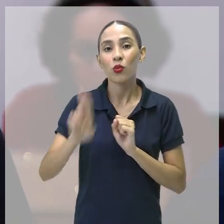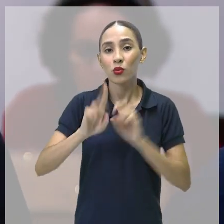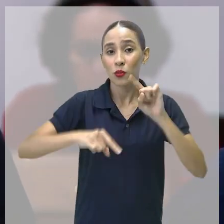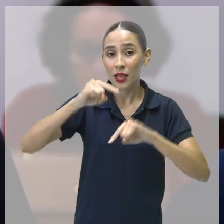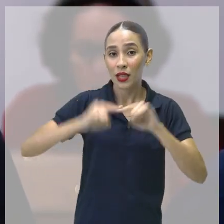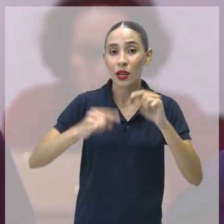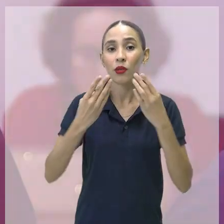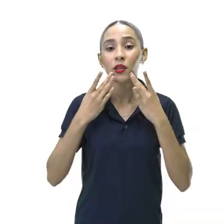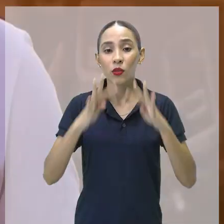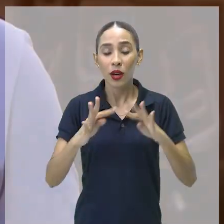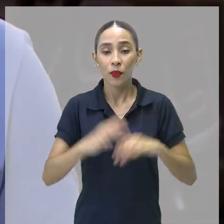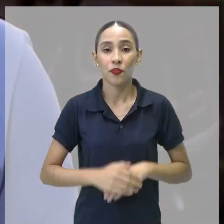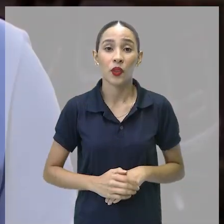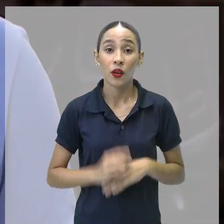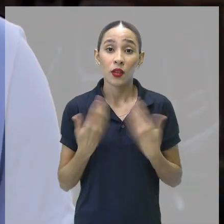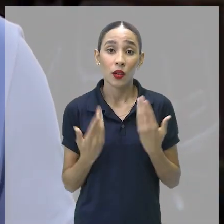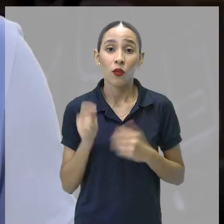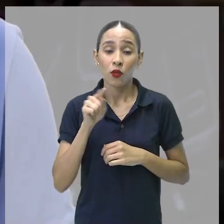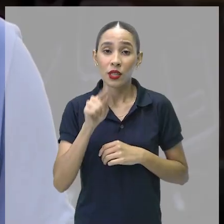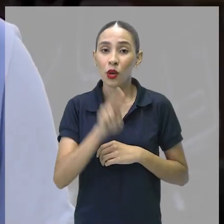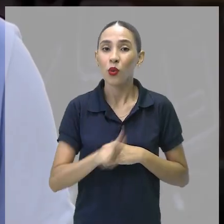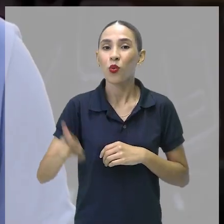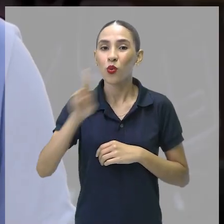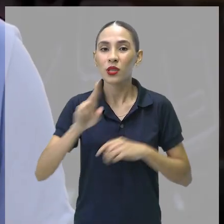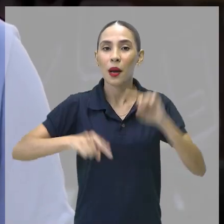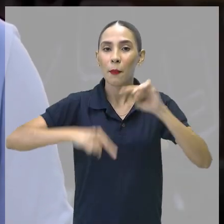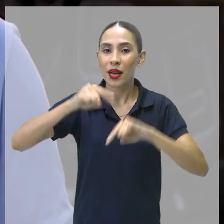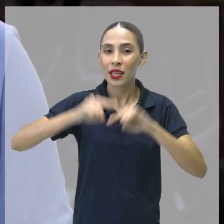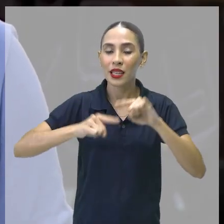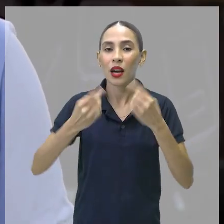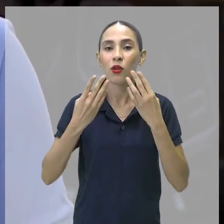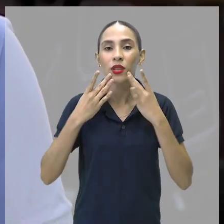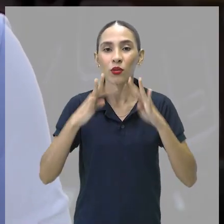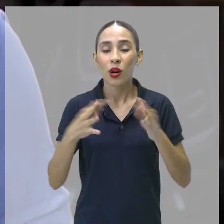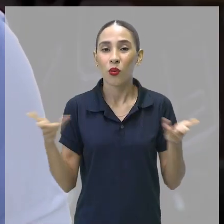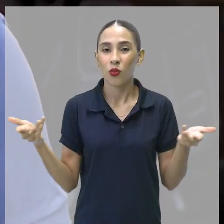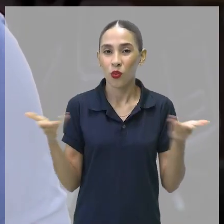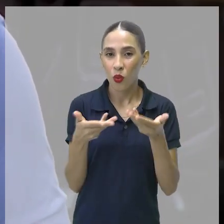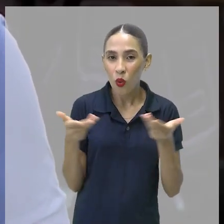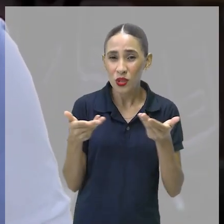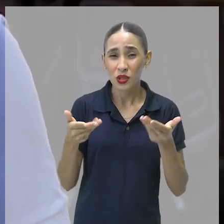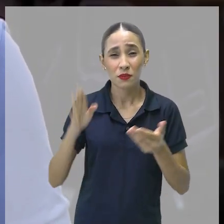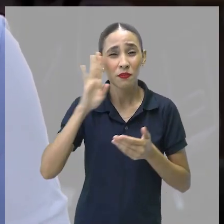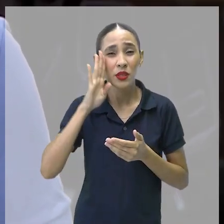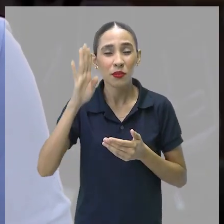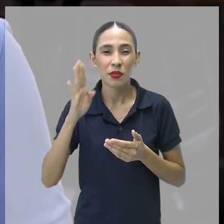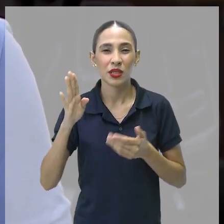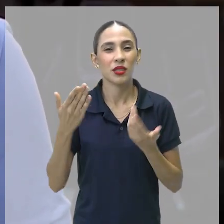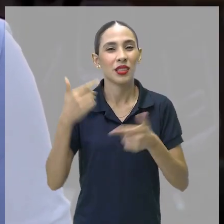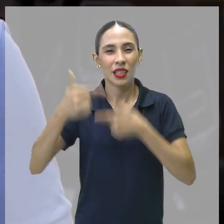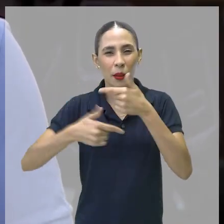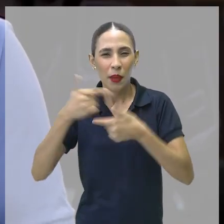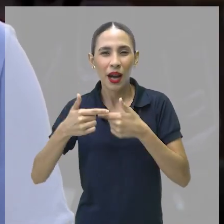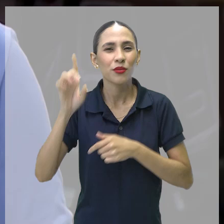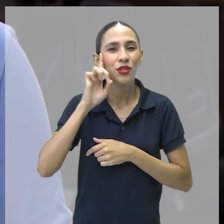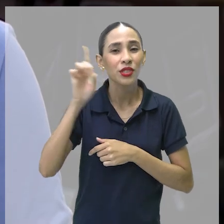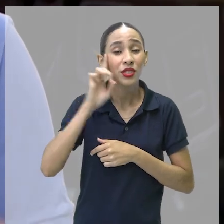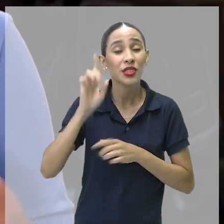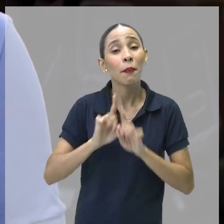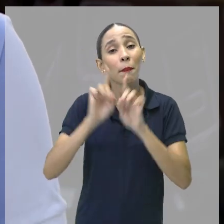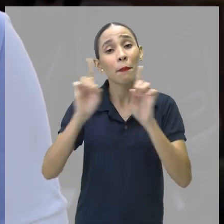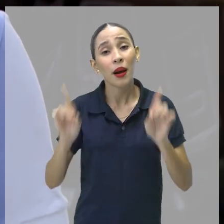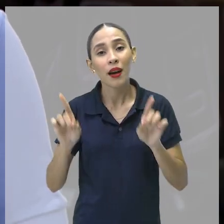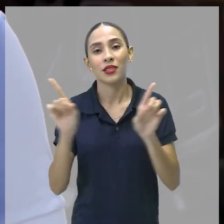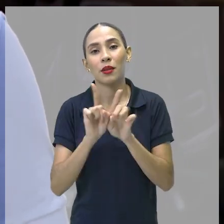desses recursos naturais. E é quando você usa os recursos naturais hoje, no presente, nas nossas atividades do dia a dia, mas